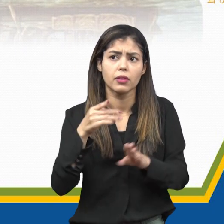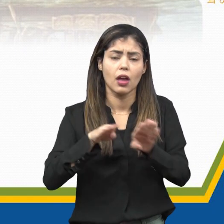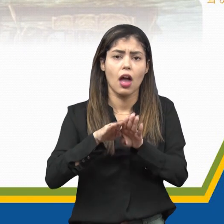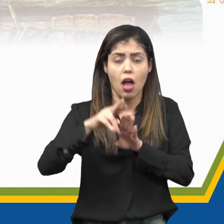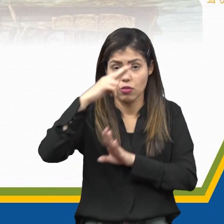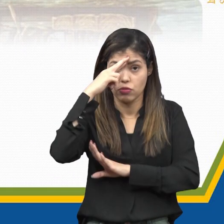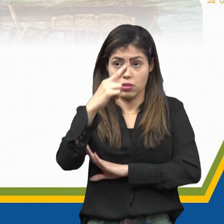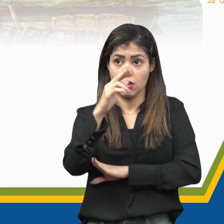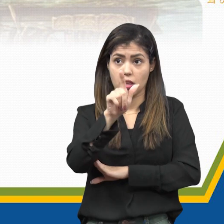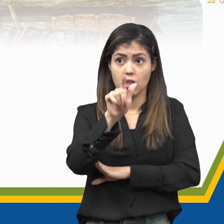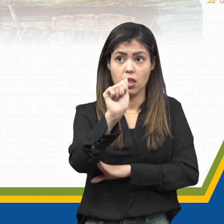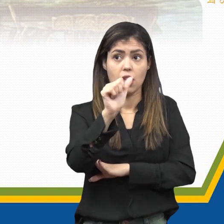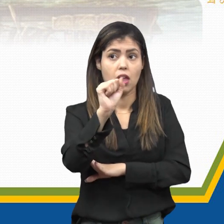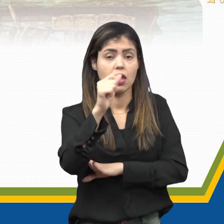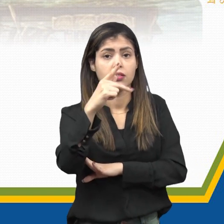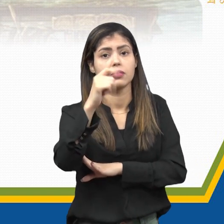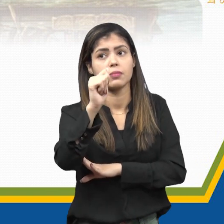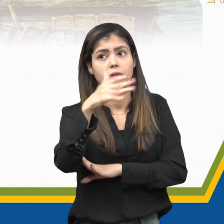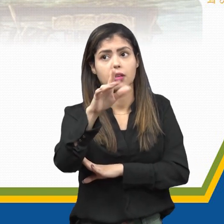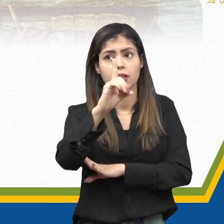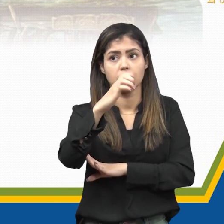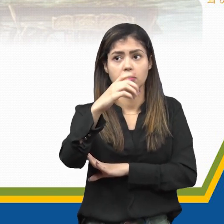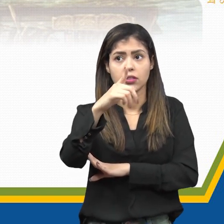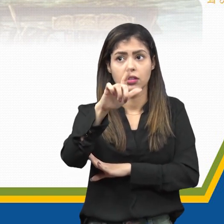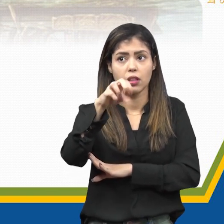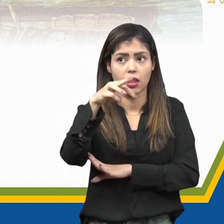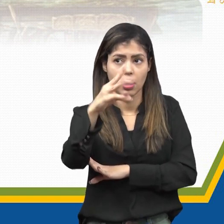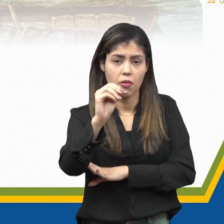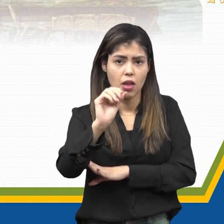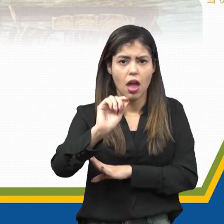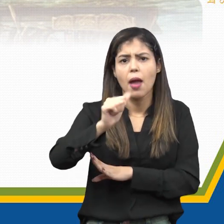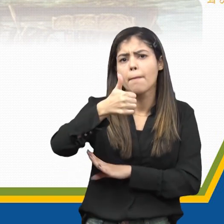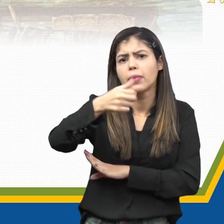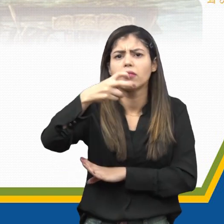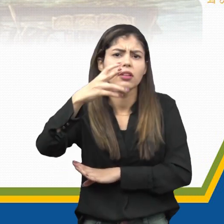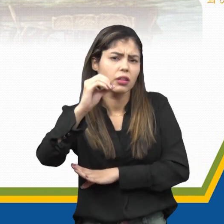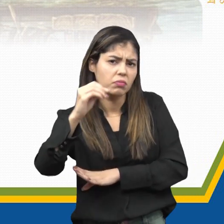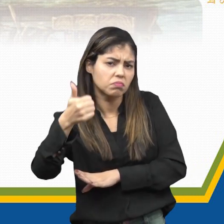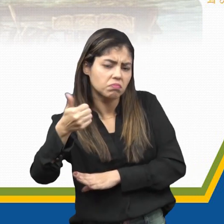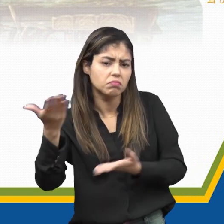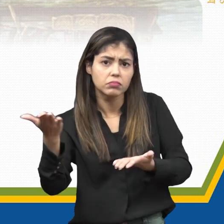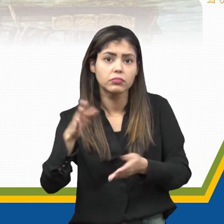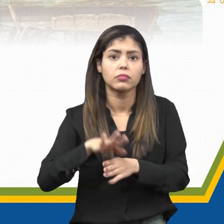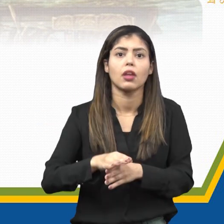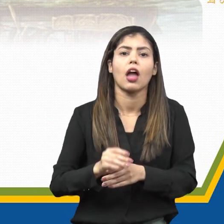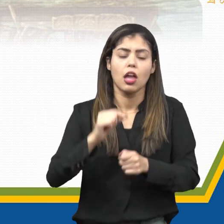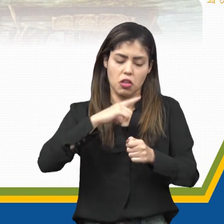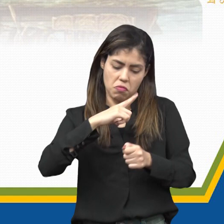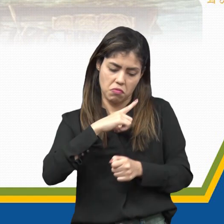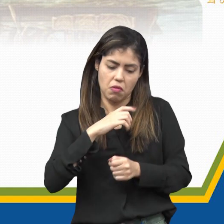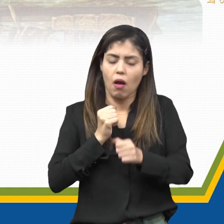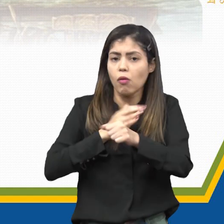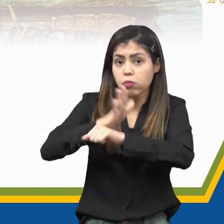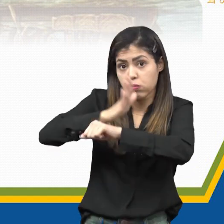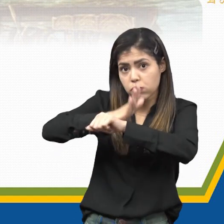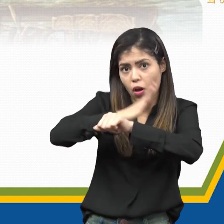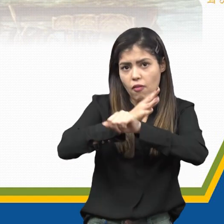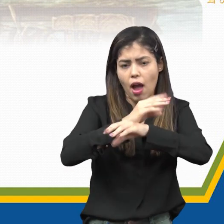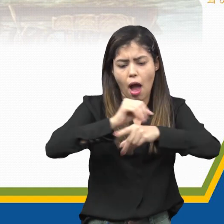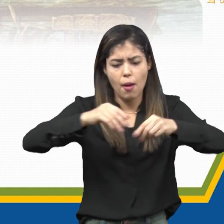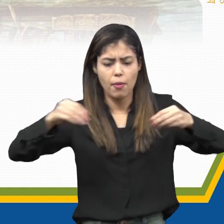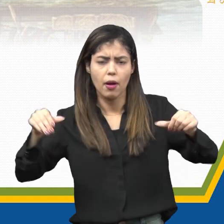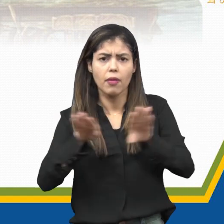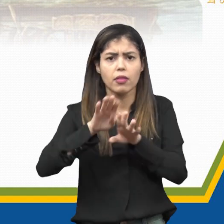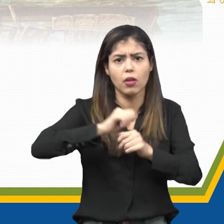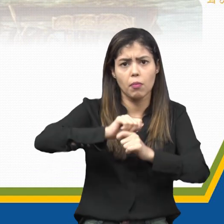expedição comandada por Gaspar de Lemos, em 1500, anos depois, né? Que ele explorou grande parte do território e